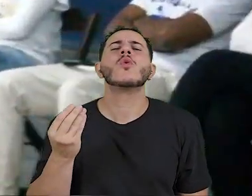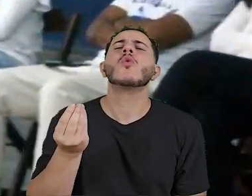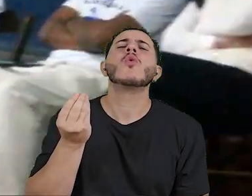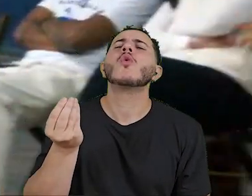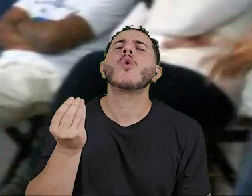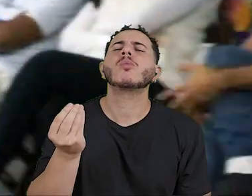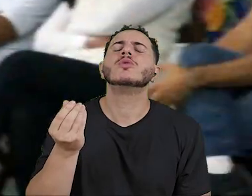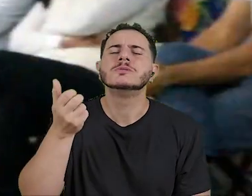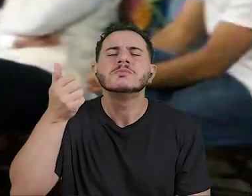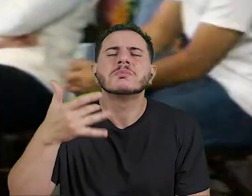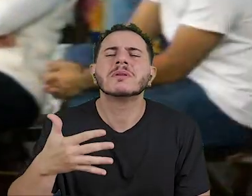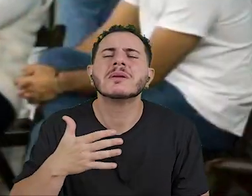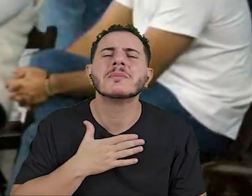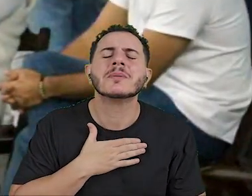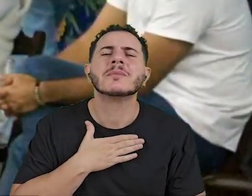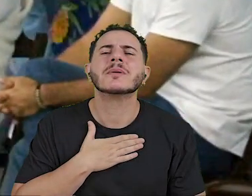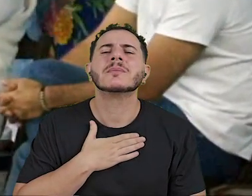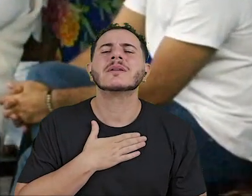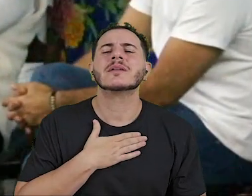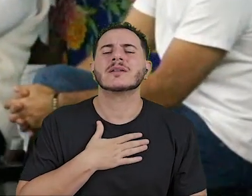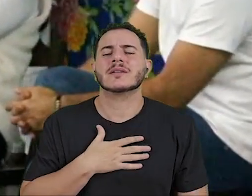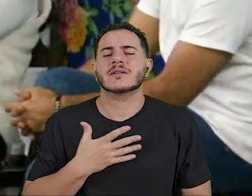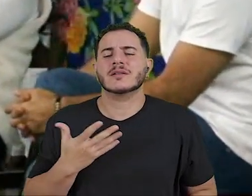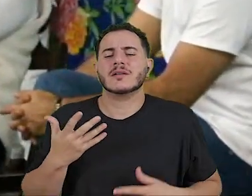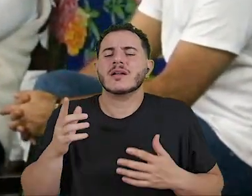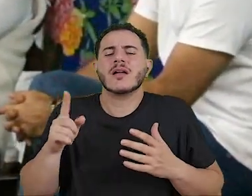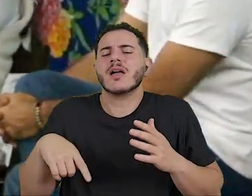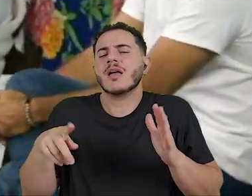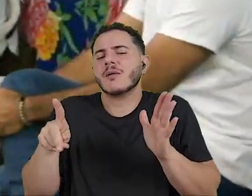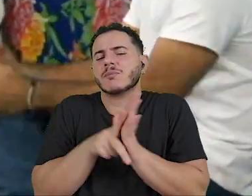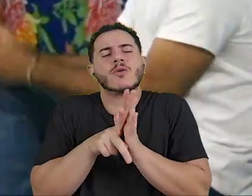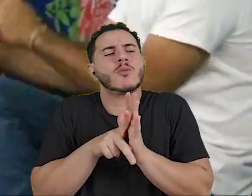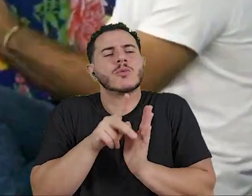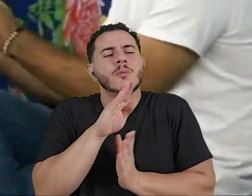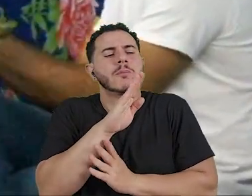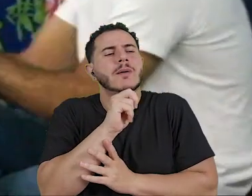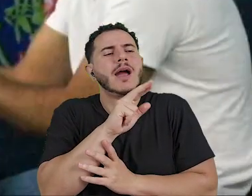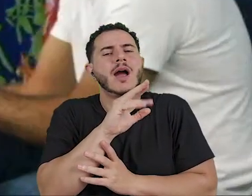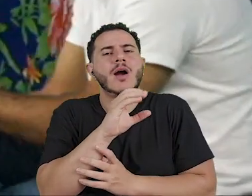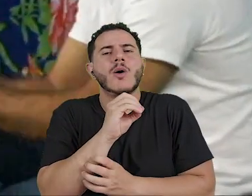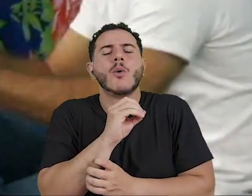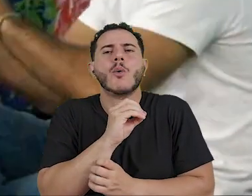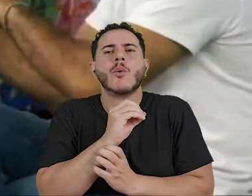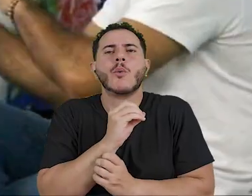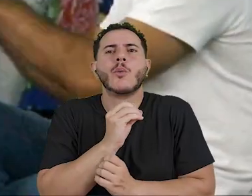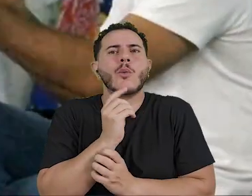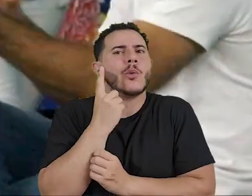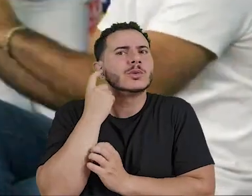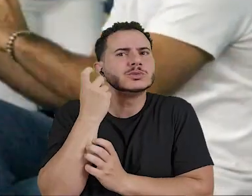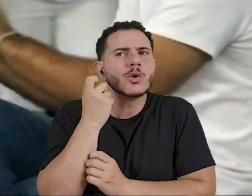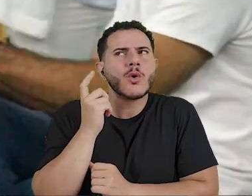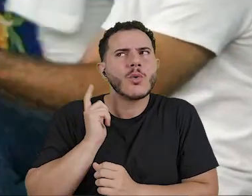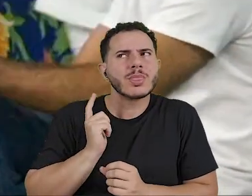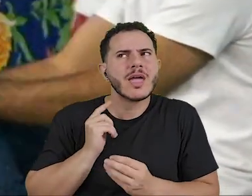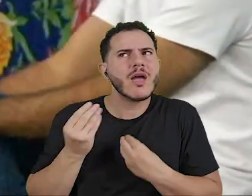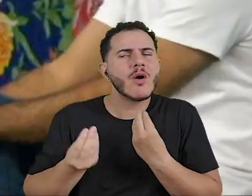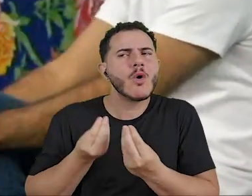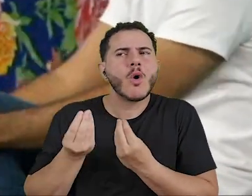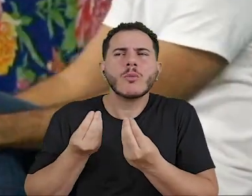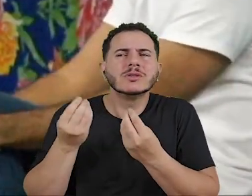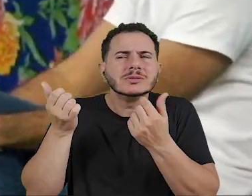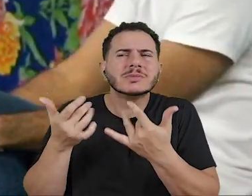era esse baque. O baque é atual, meu filho. Mas era porque assim, o acento, por exemplo. Não tinha nada. Era